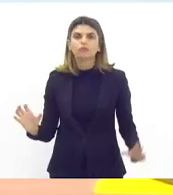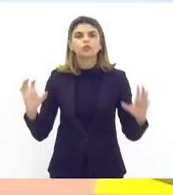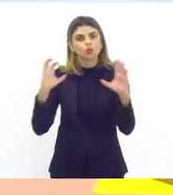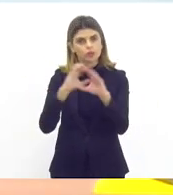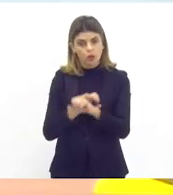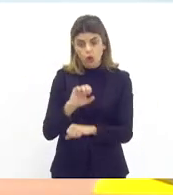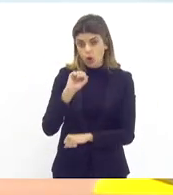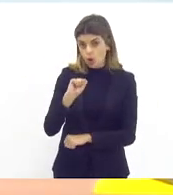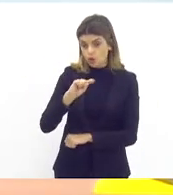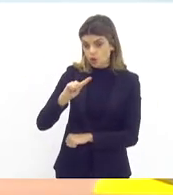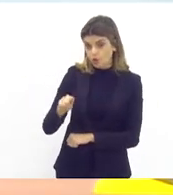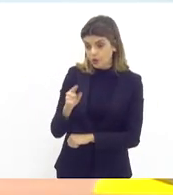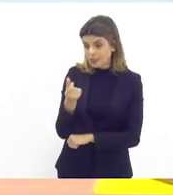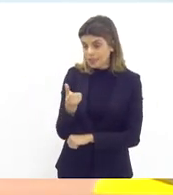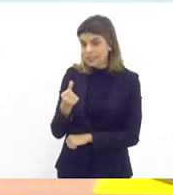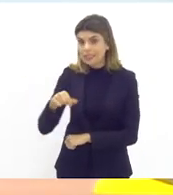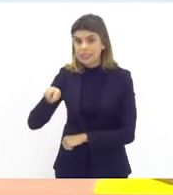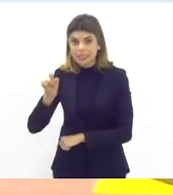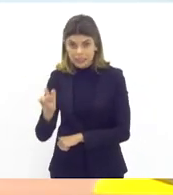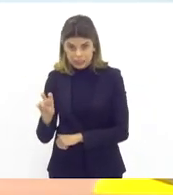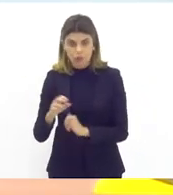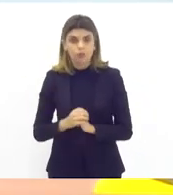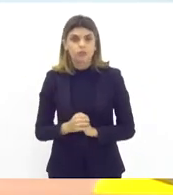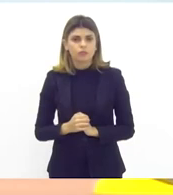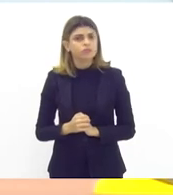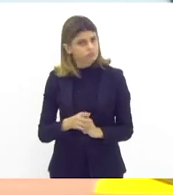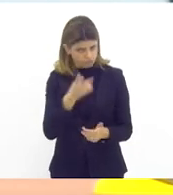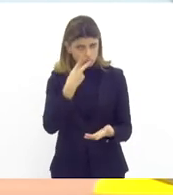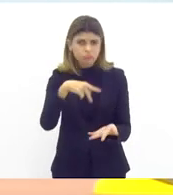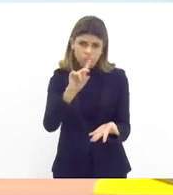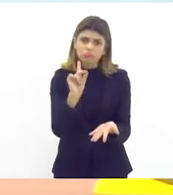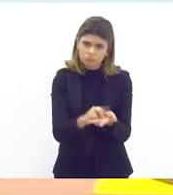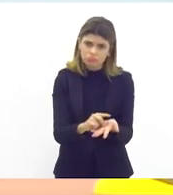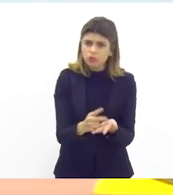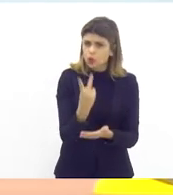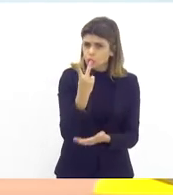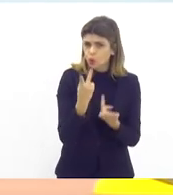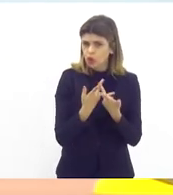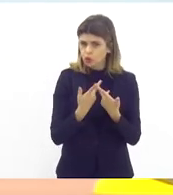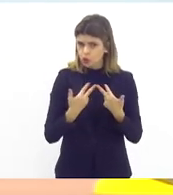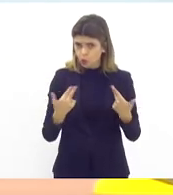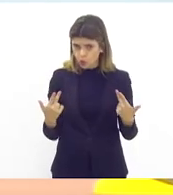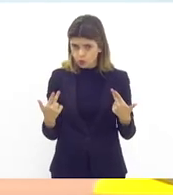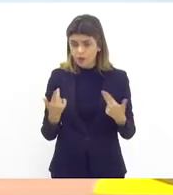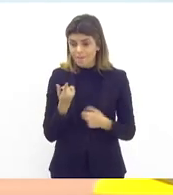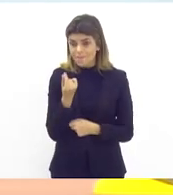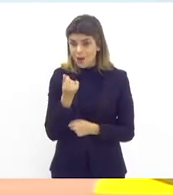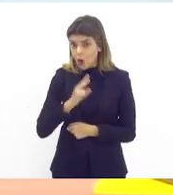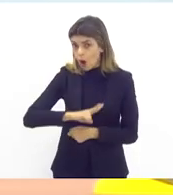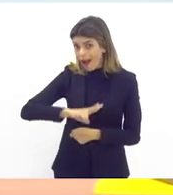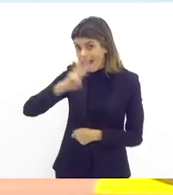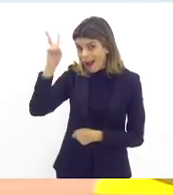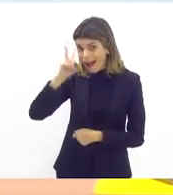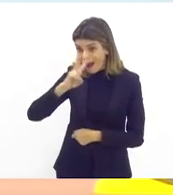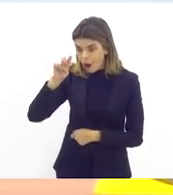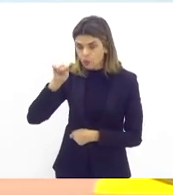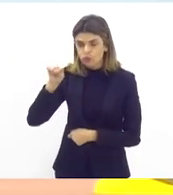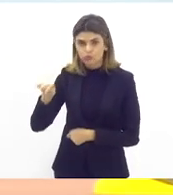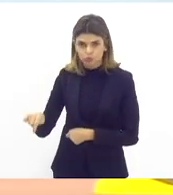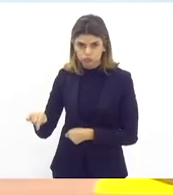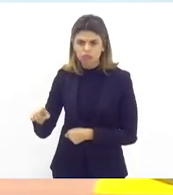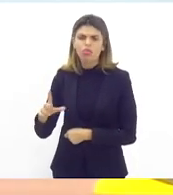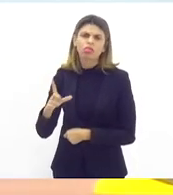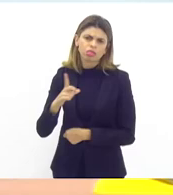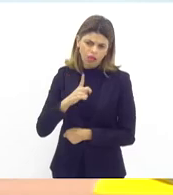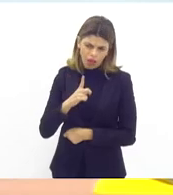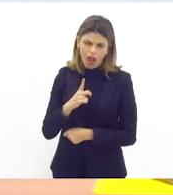8,65%. O problema é o seguinte, na verdade, são duas questões. Primeiro, a alíquota efetiva é mais alta por conta dos insumos, mesmo que tenha